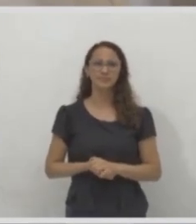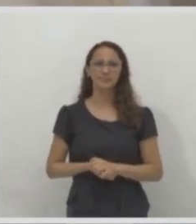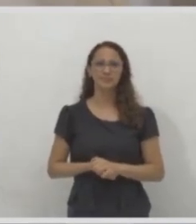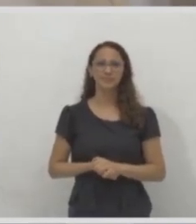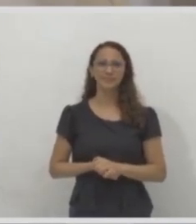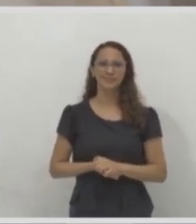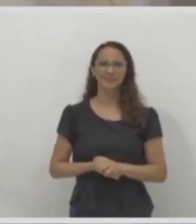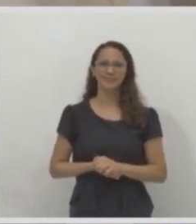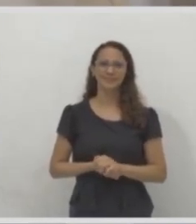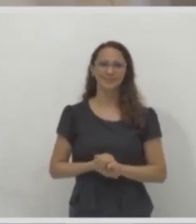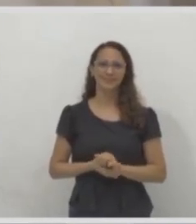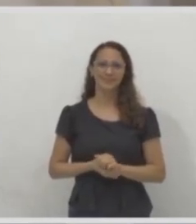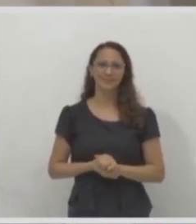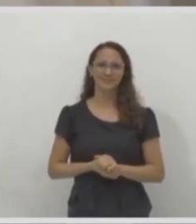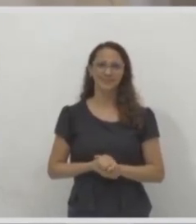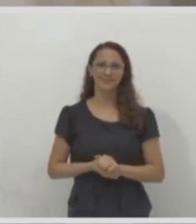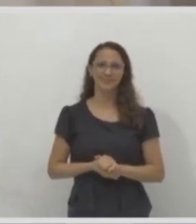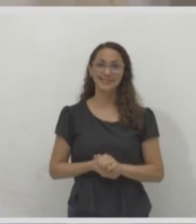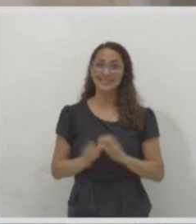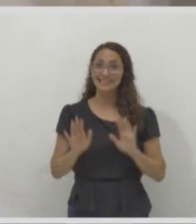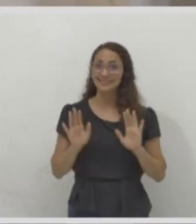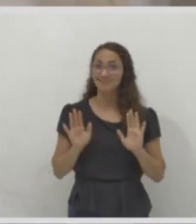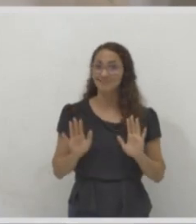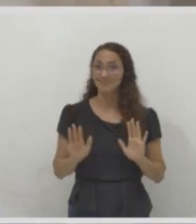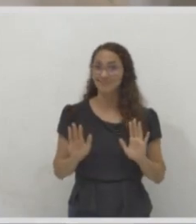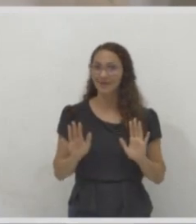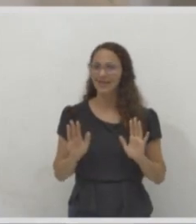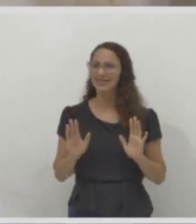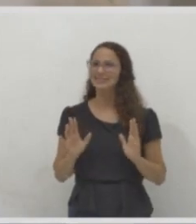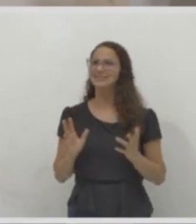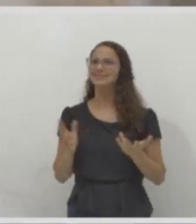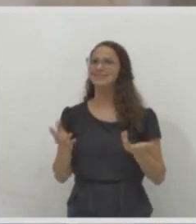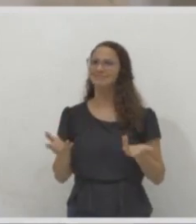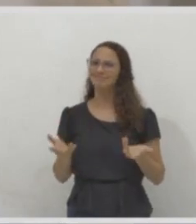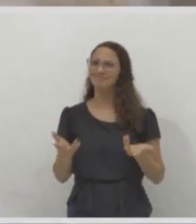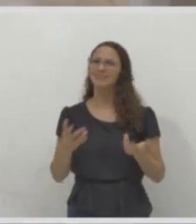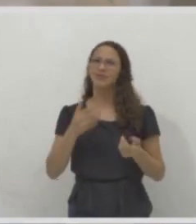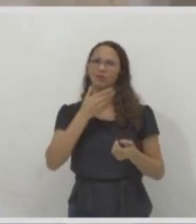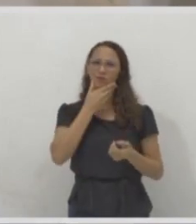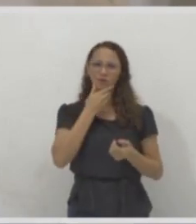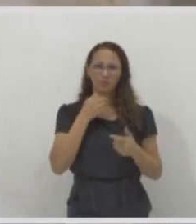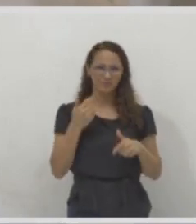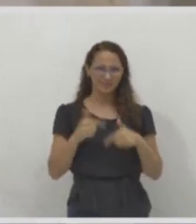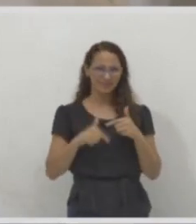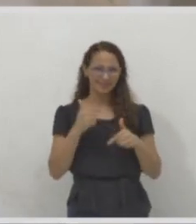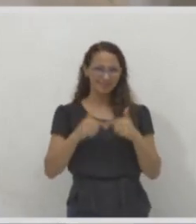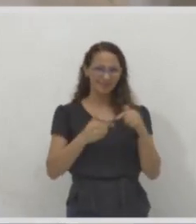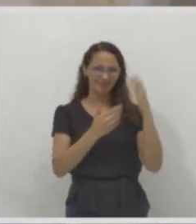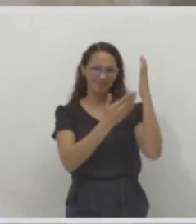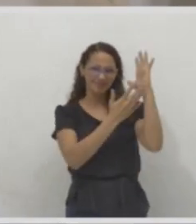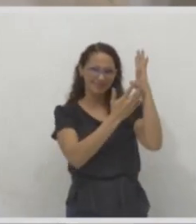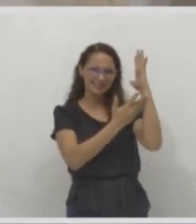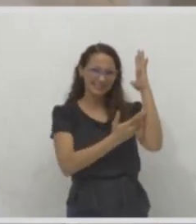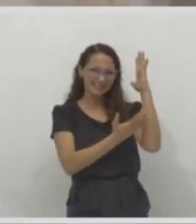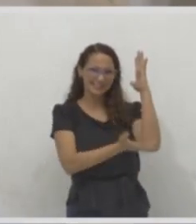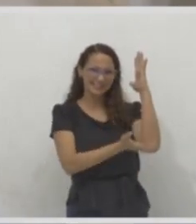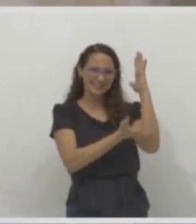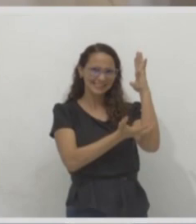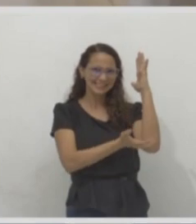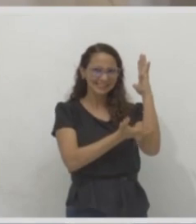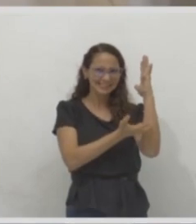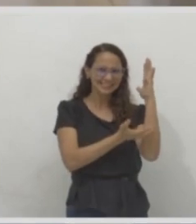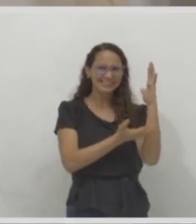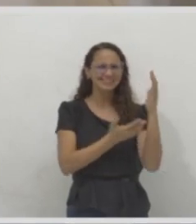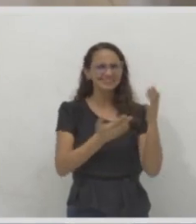Gente, mas de alguma forma o seringueiro ele driblava esse sistema de